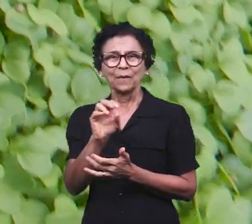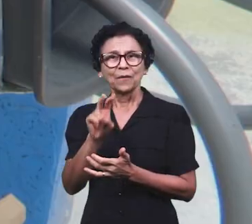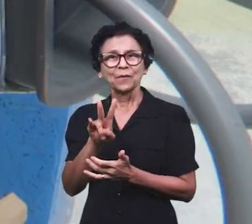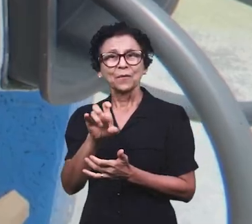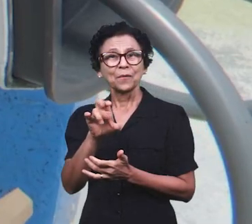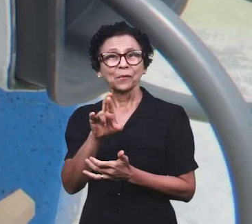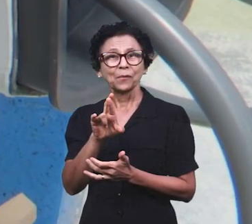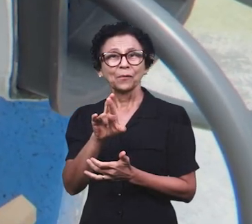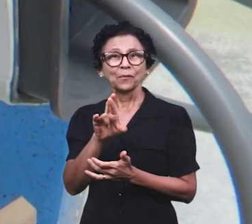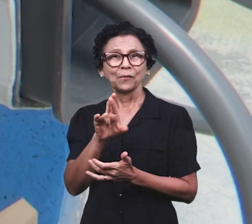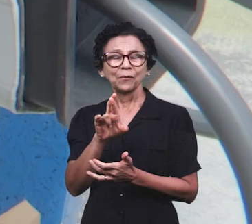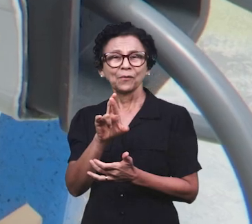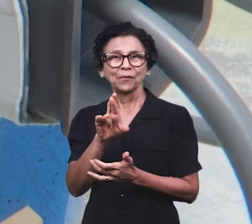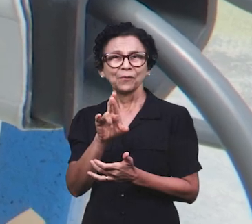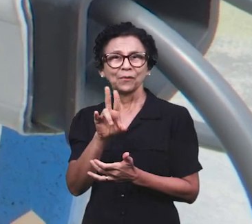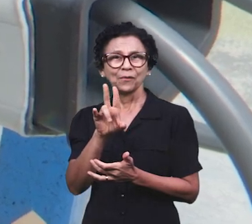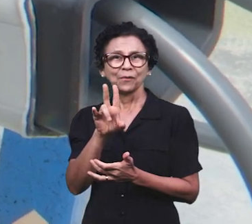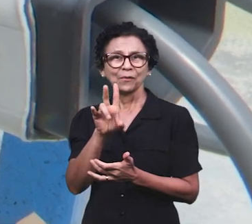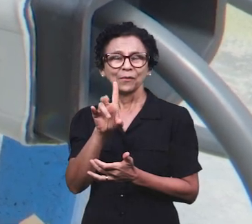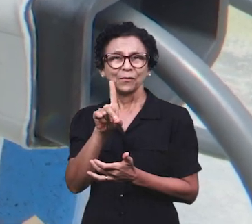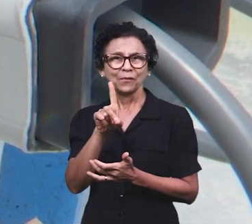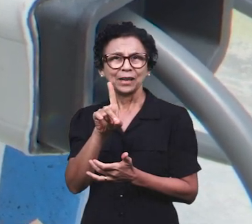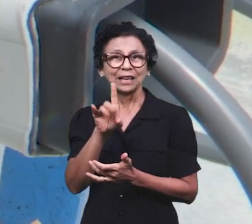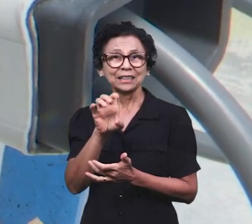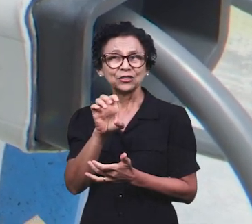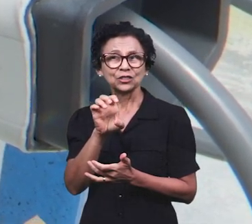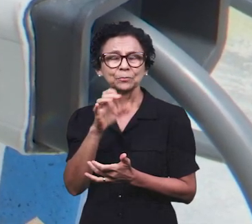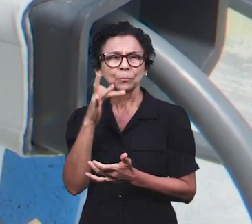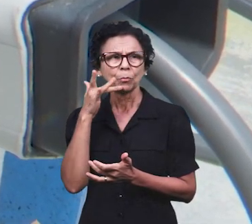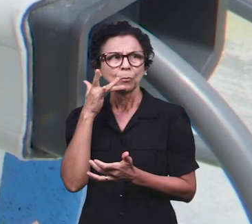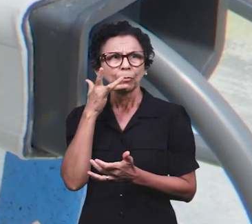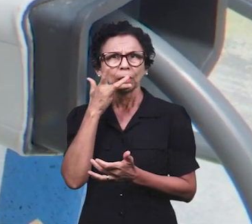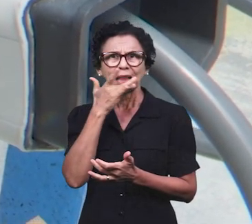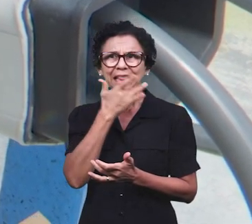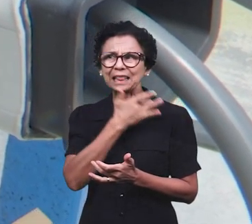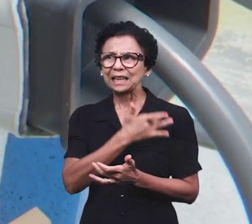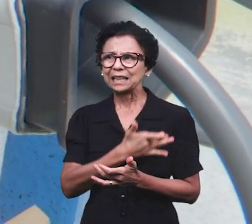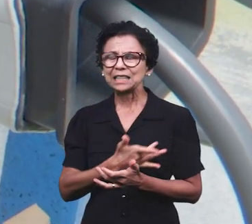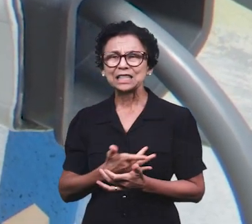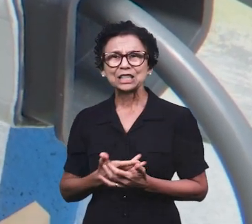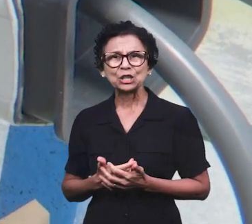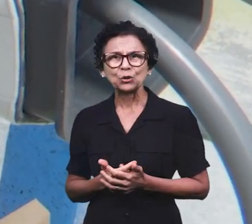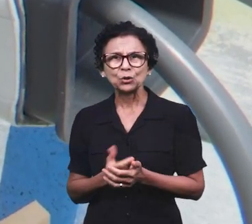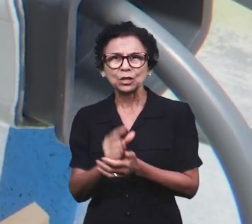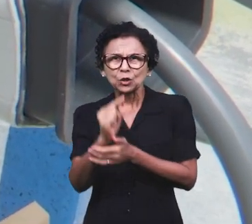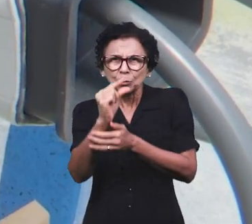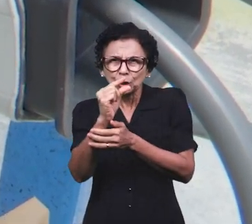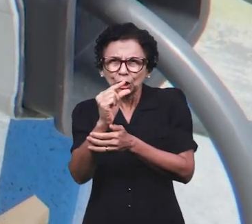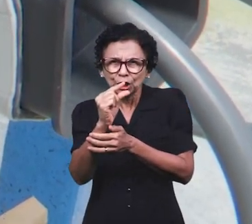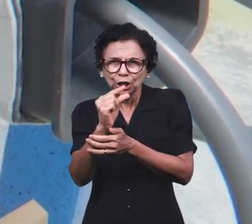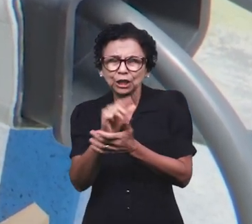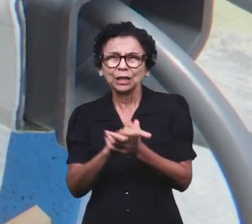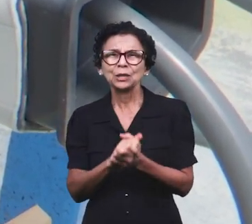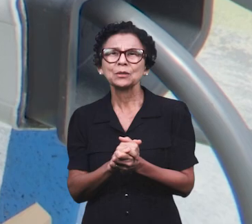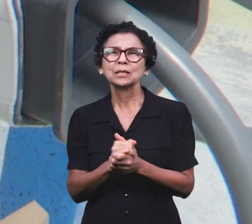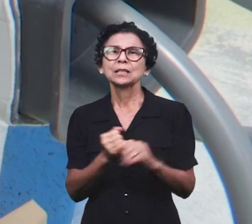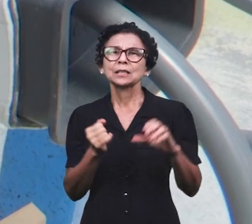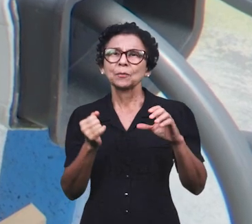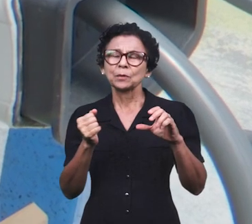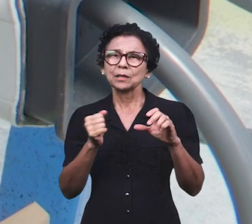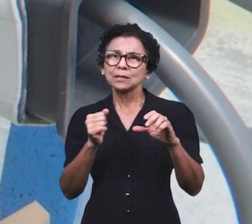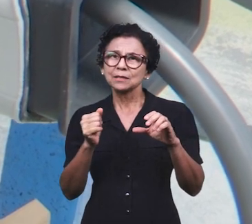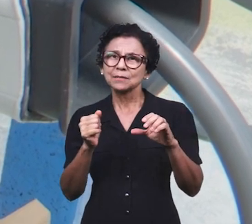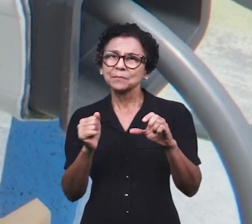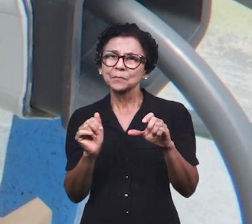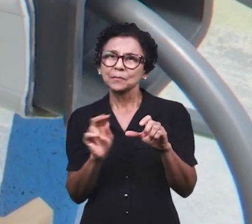não apenas têm um sabor incrivelmente delicioso, mas em seus estágios iniciais também contêm muitas vitaminas e